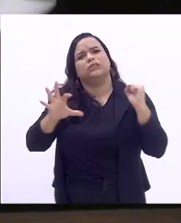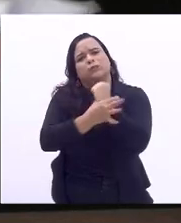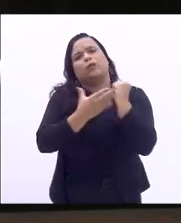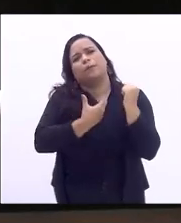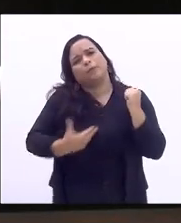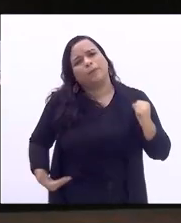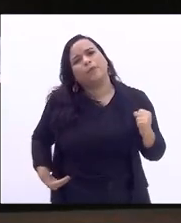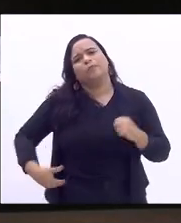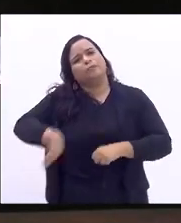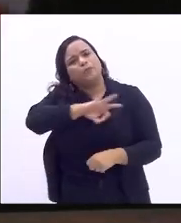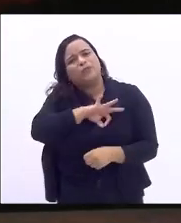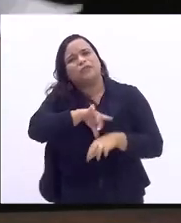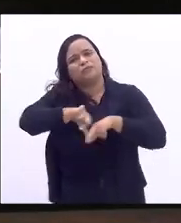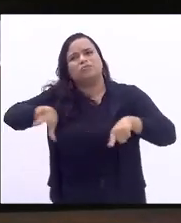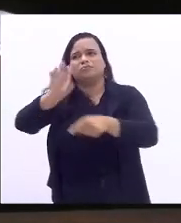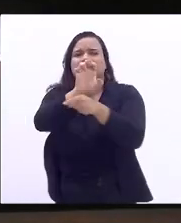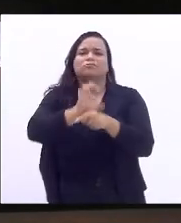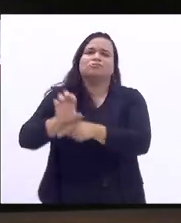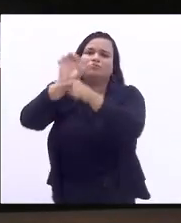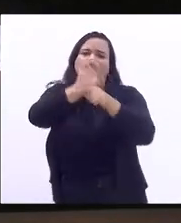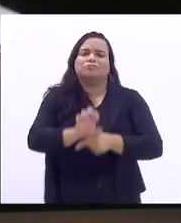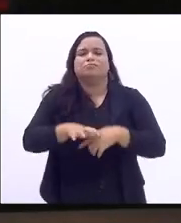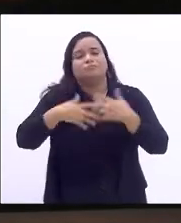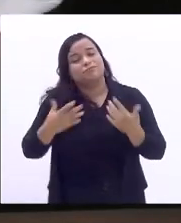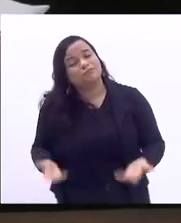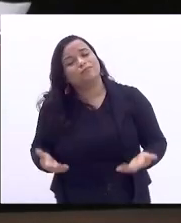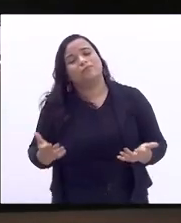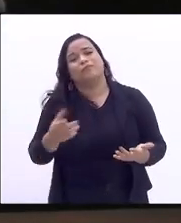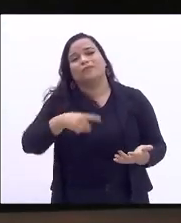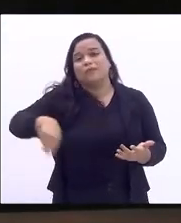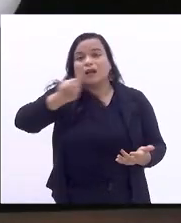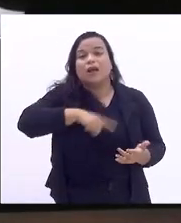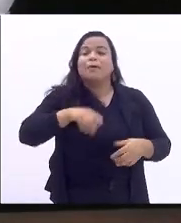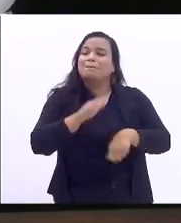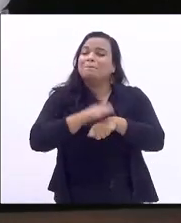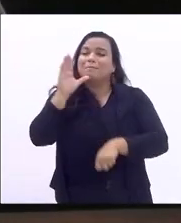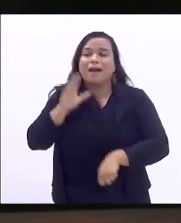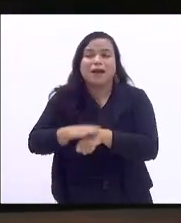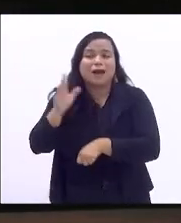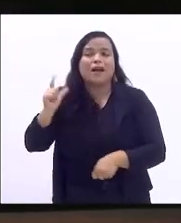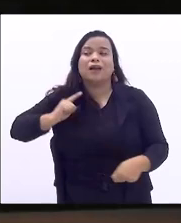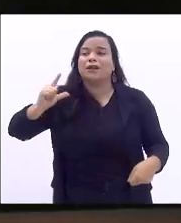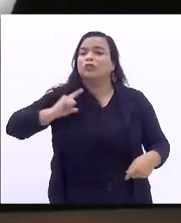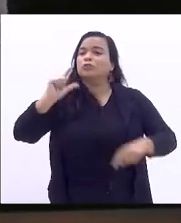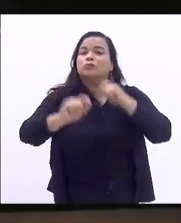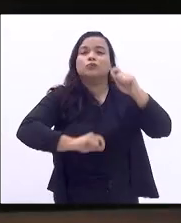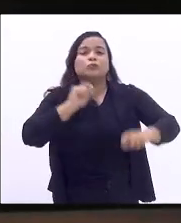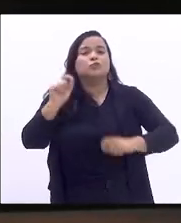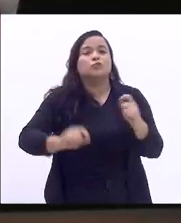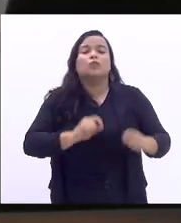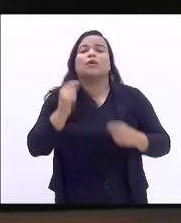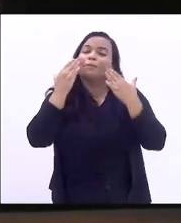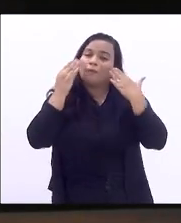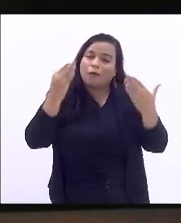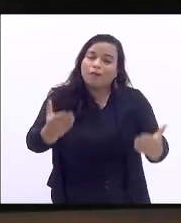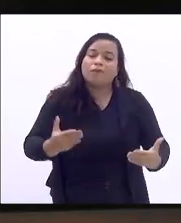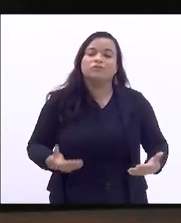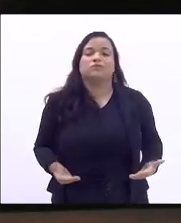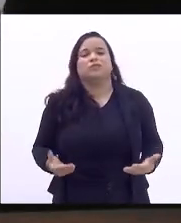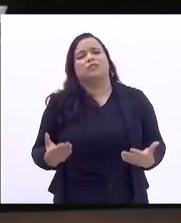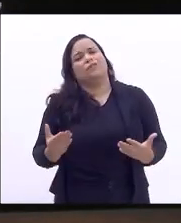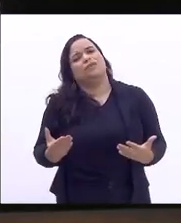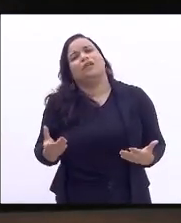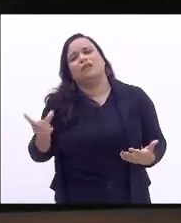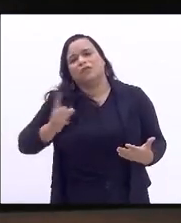Pública do Estado e elas na são as que mais demonstram